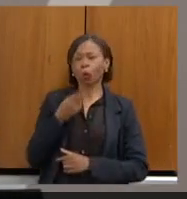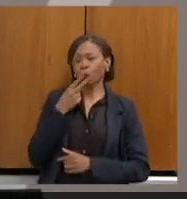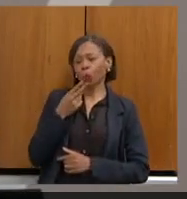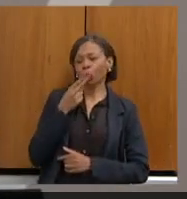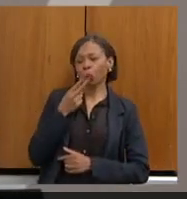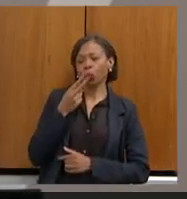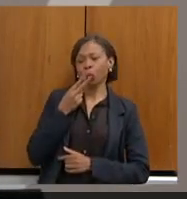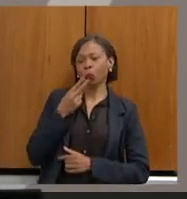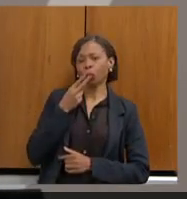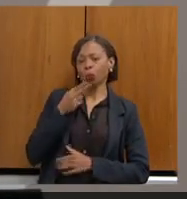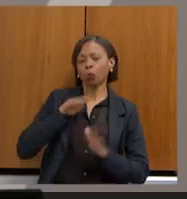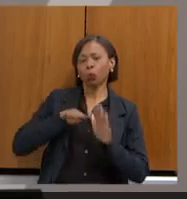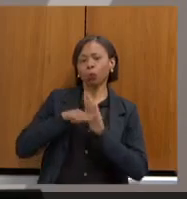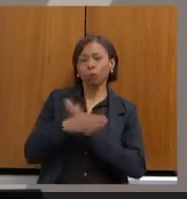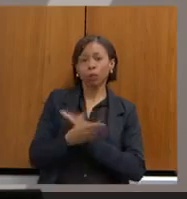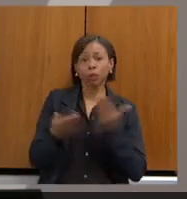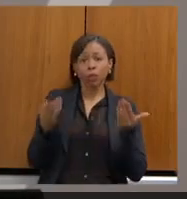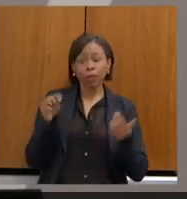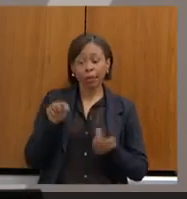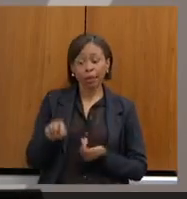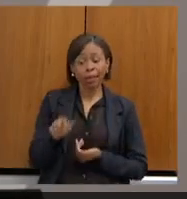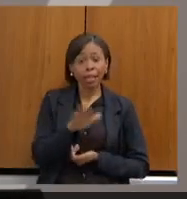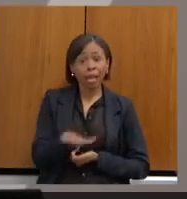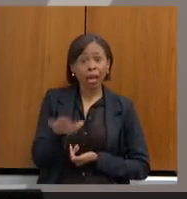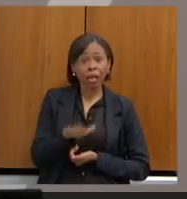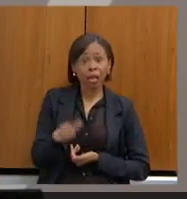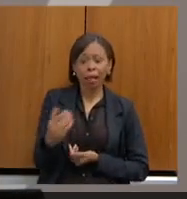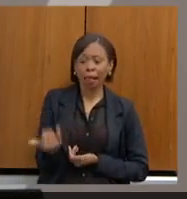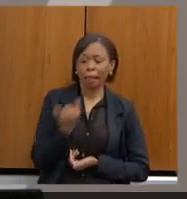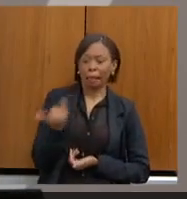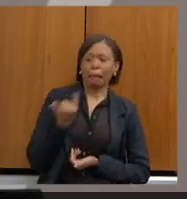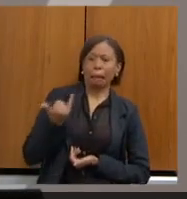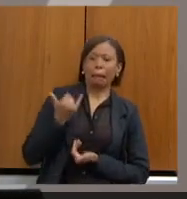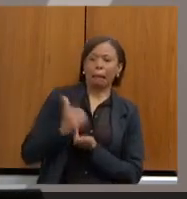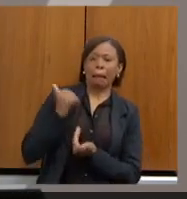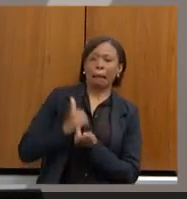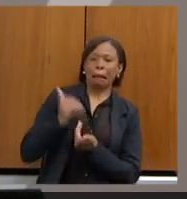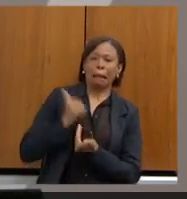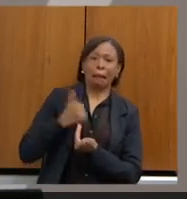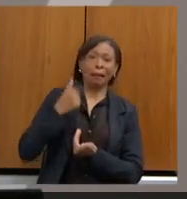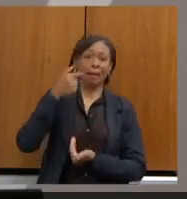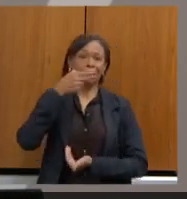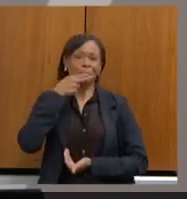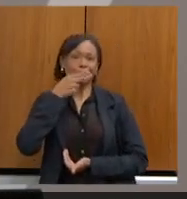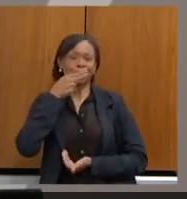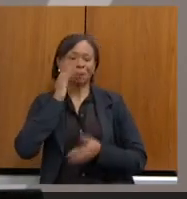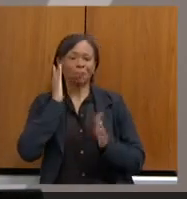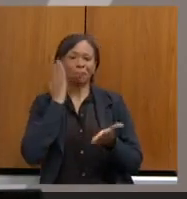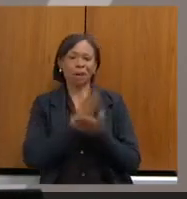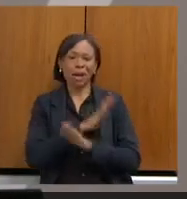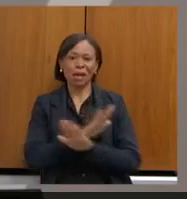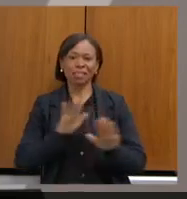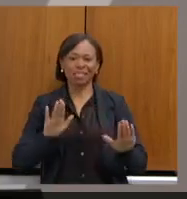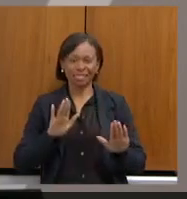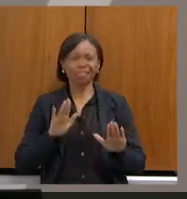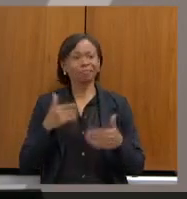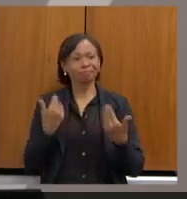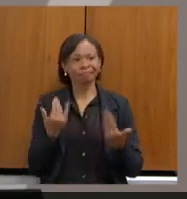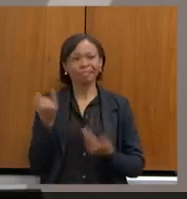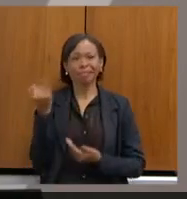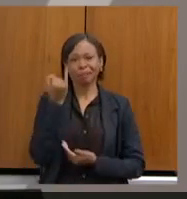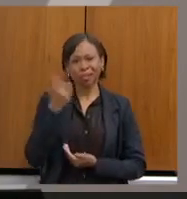criança pegou tanto no meu pé que eu parei de fumar Ótimo então você vê que a importância do pro ético